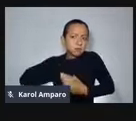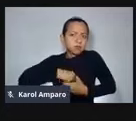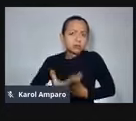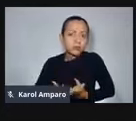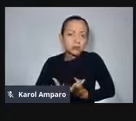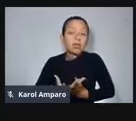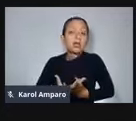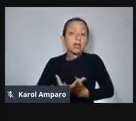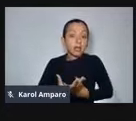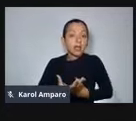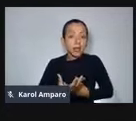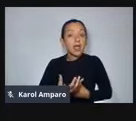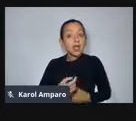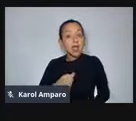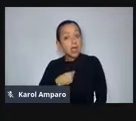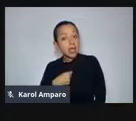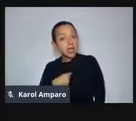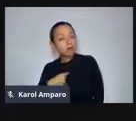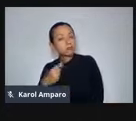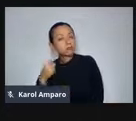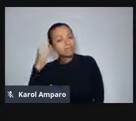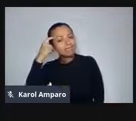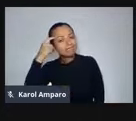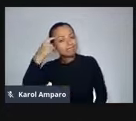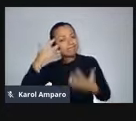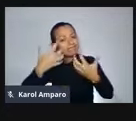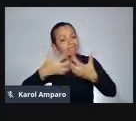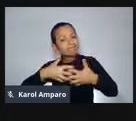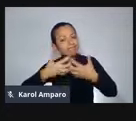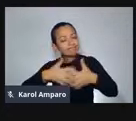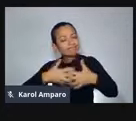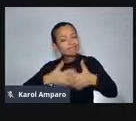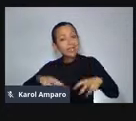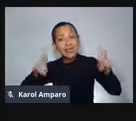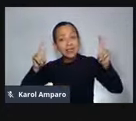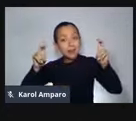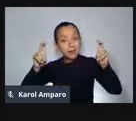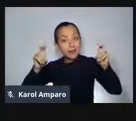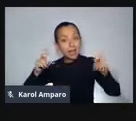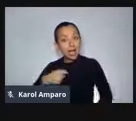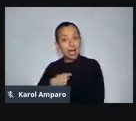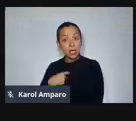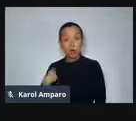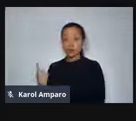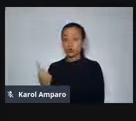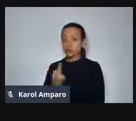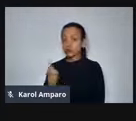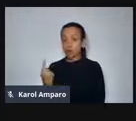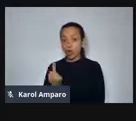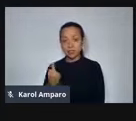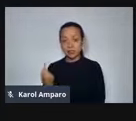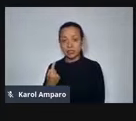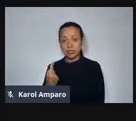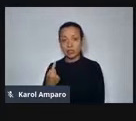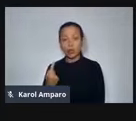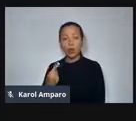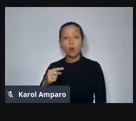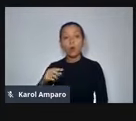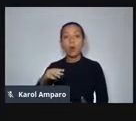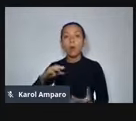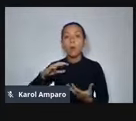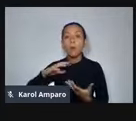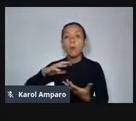preciso salvaguardar aquele princípio. Eu sozinho não salvo o mundo, mas eu